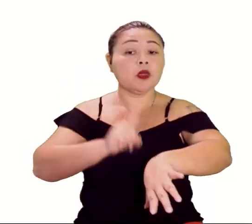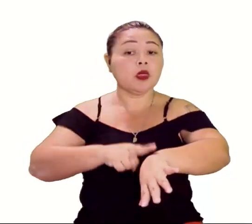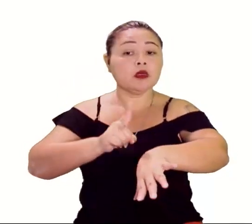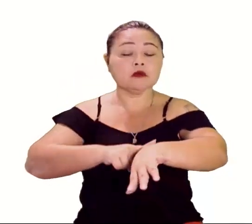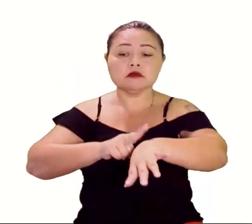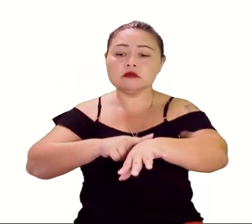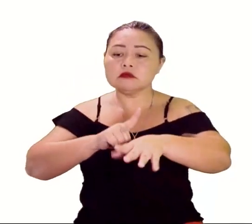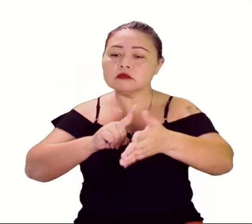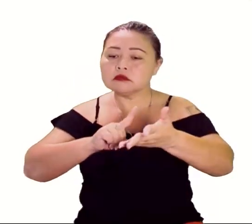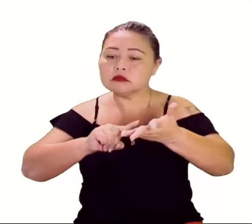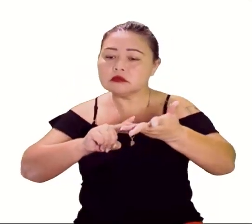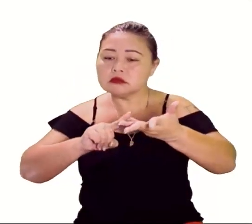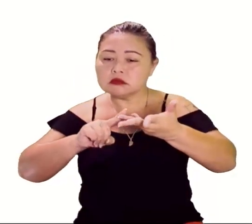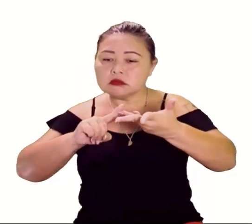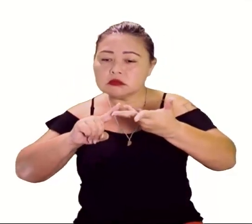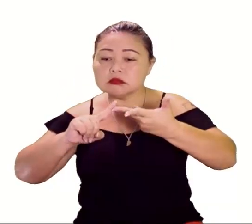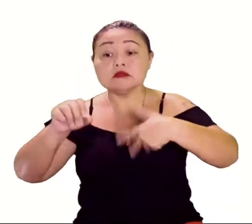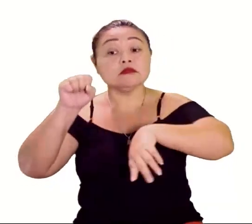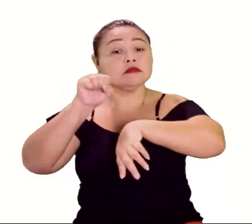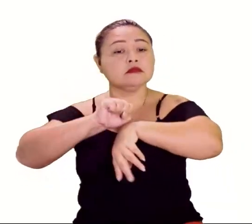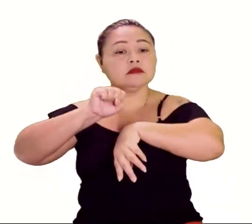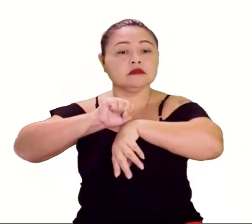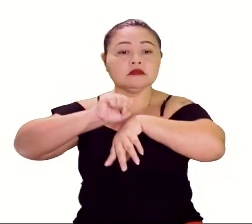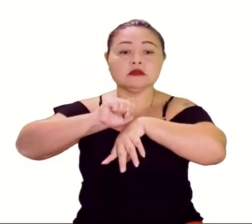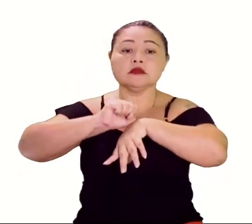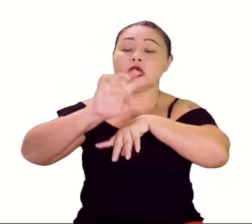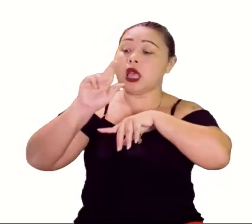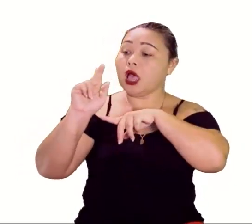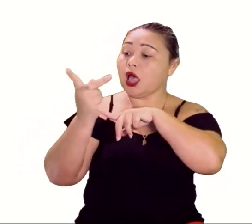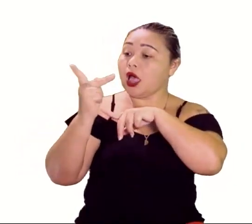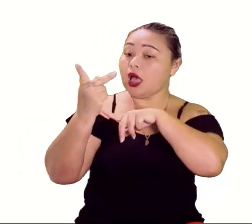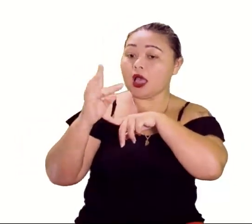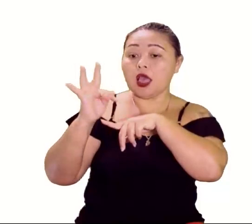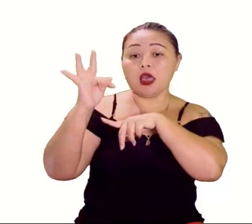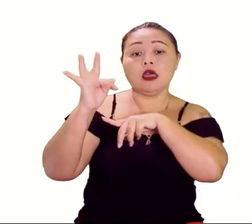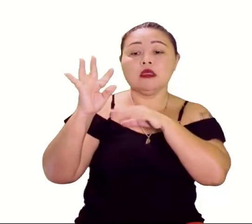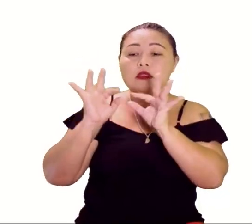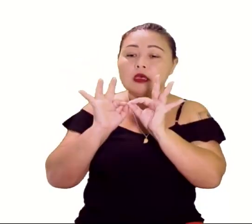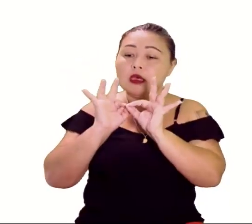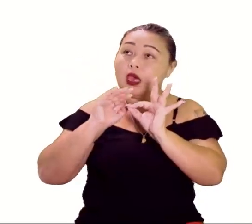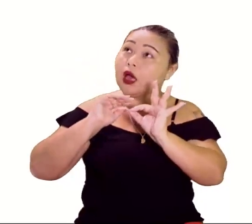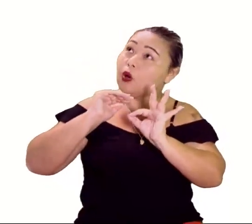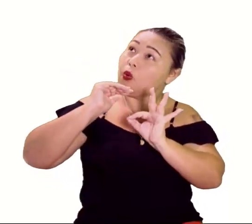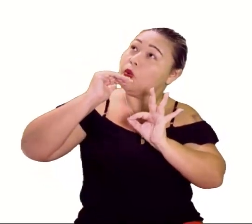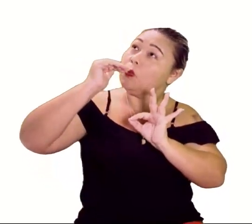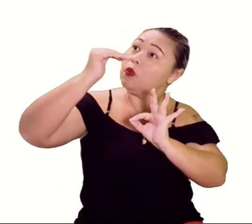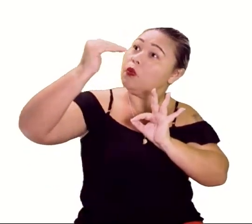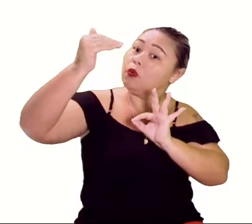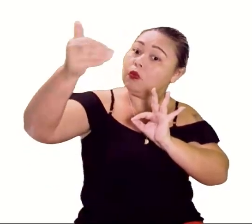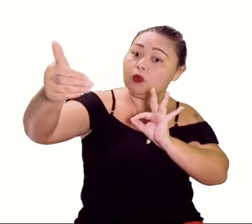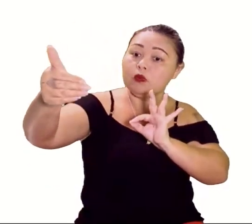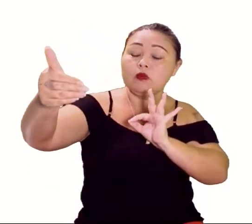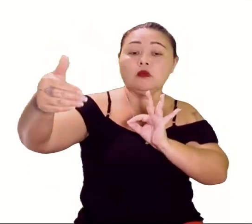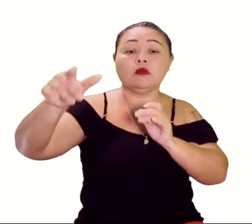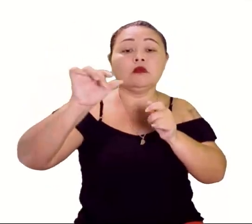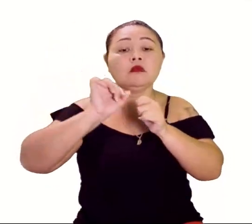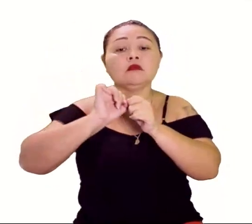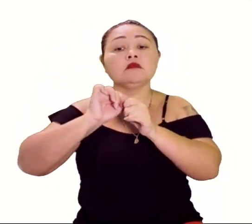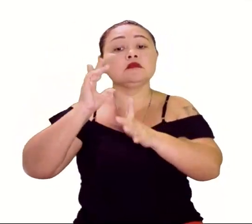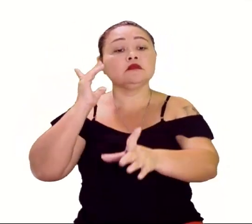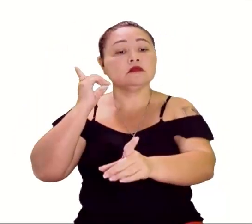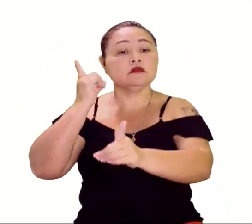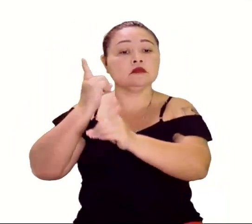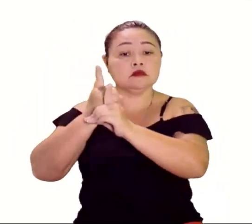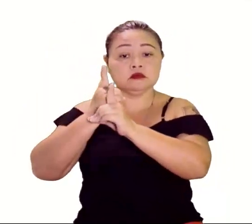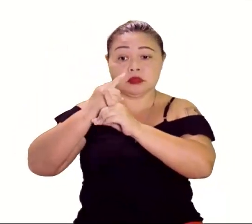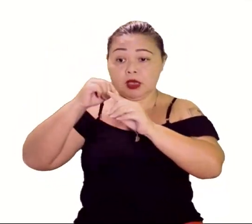segundos e h de t é a altura em metros da bola no instante t. Determine,